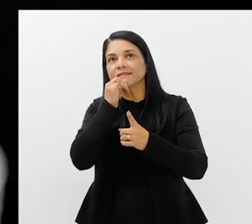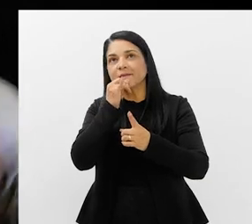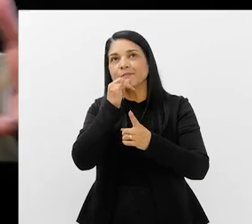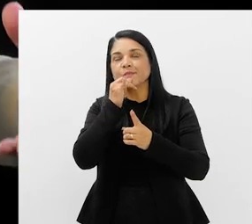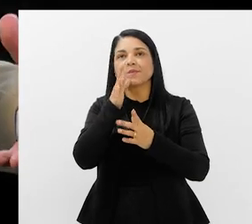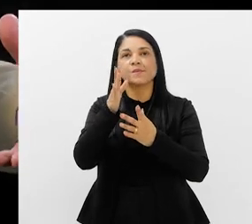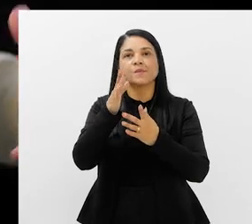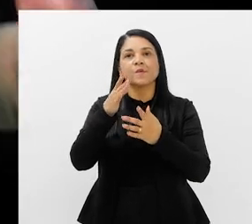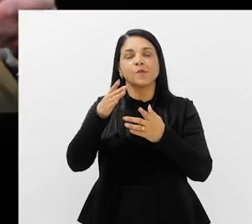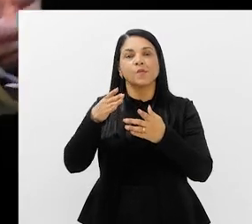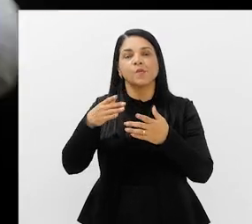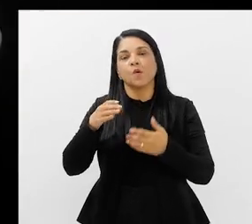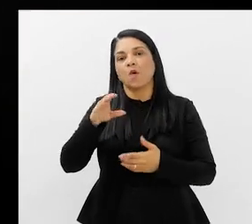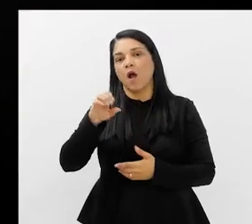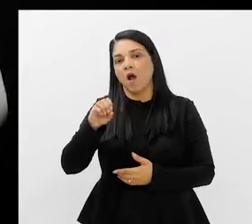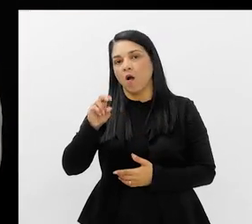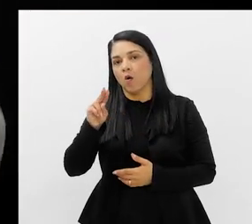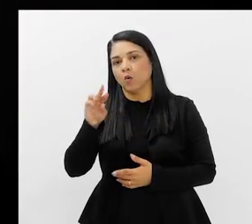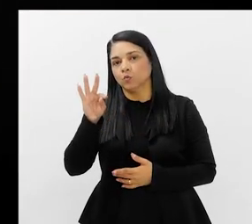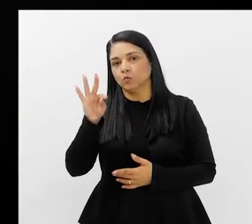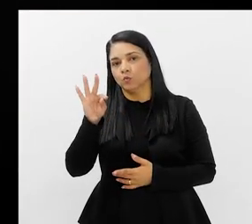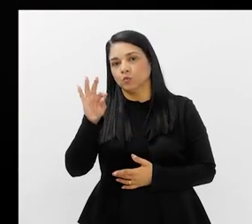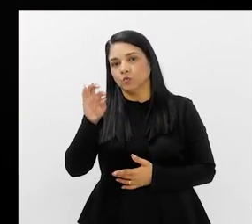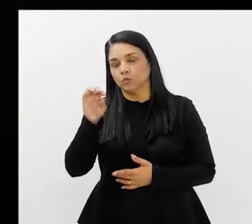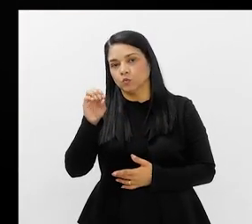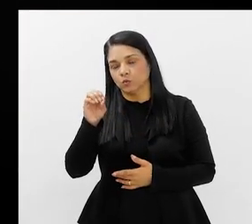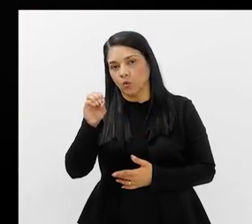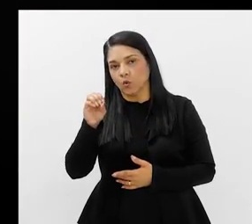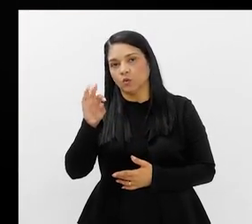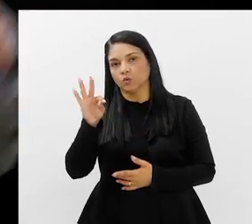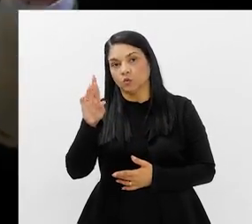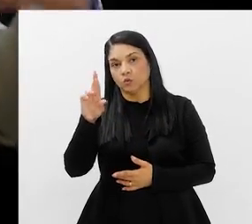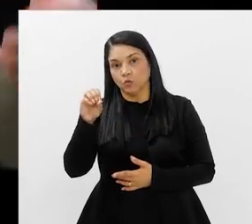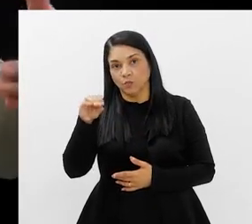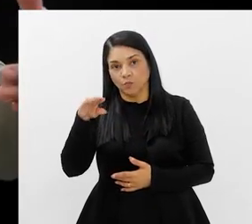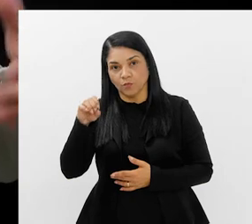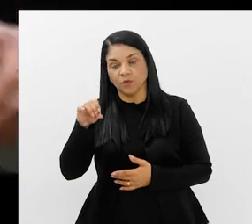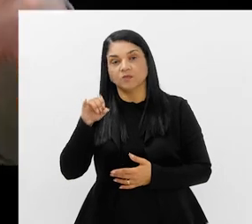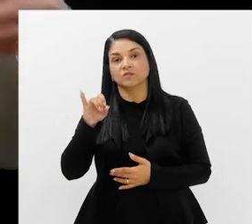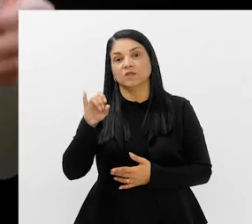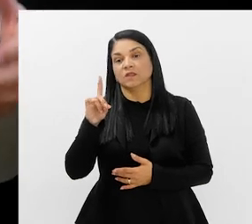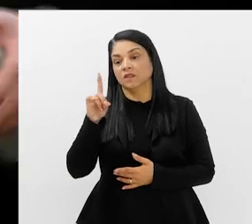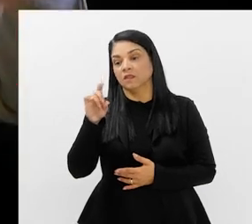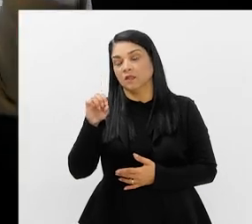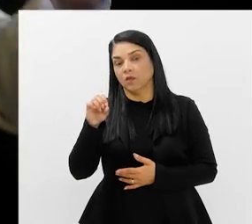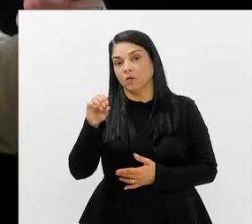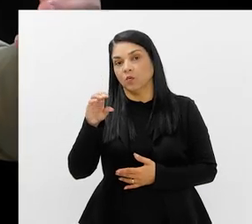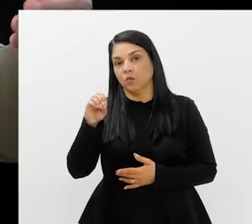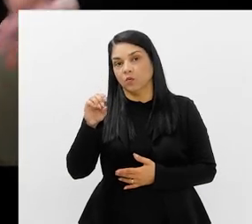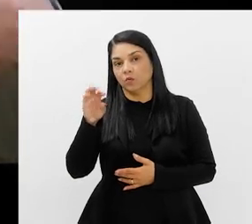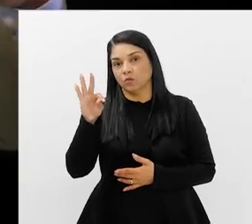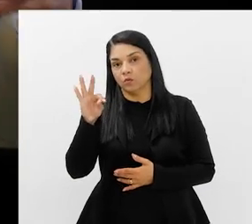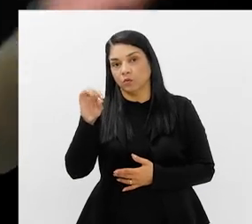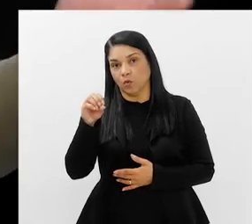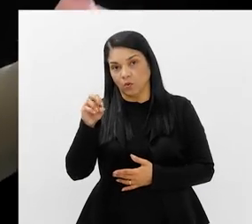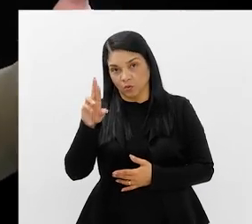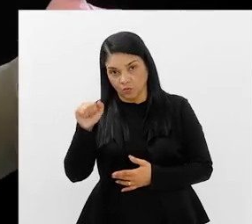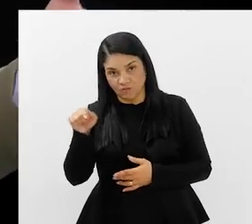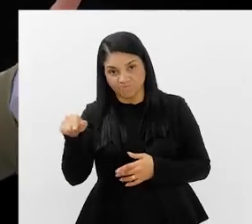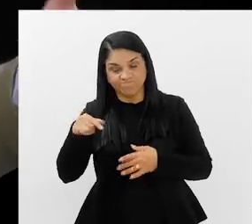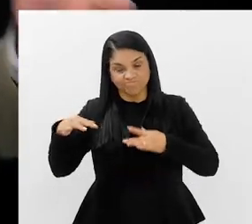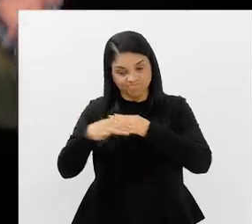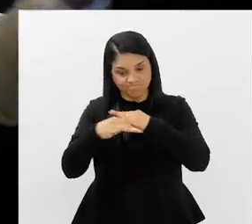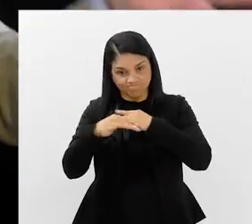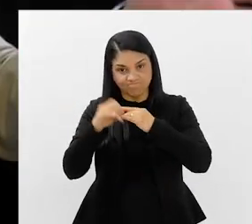de parâmetros ambientais, como, por exemplo, a questão do autódromo de Deodoro, em que havia um desejo do governo implantar um